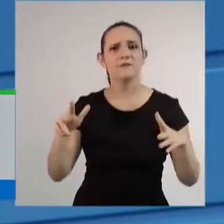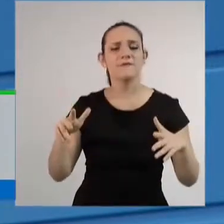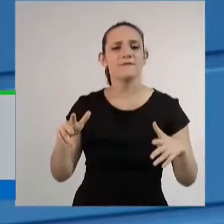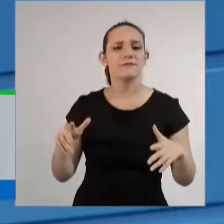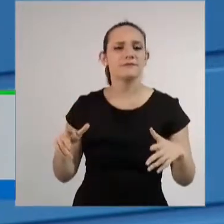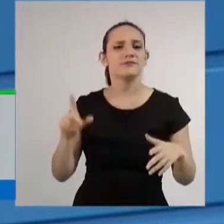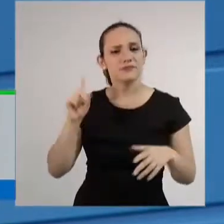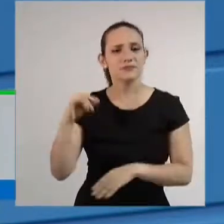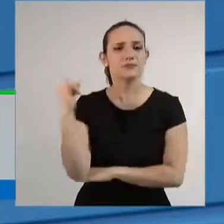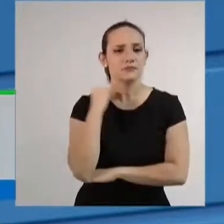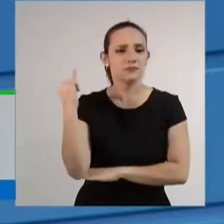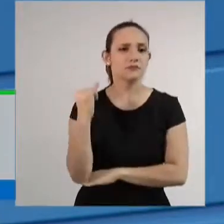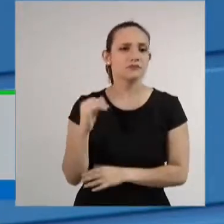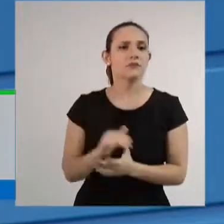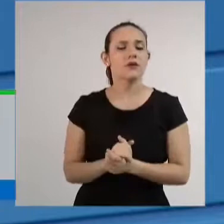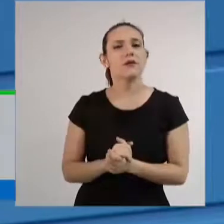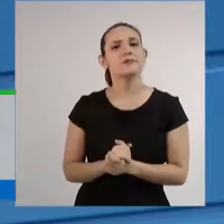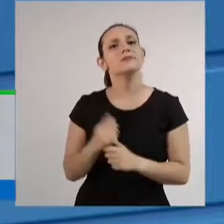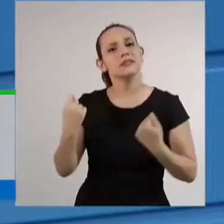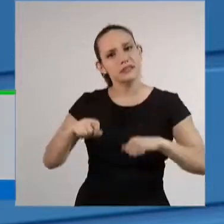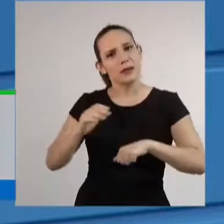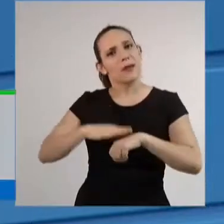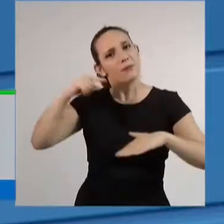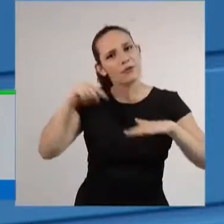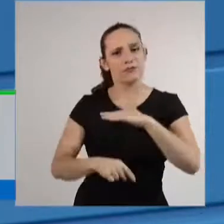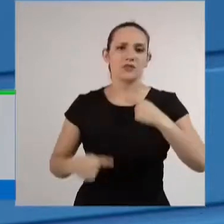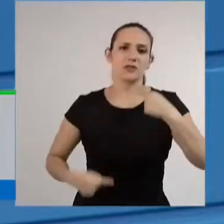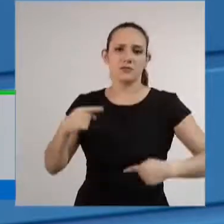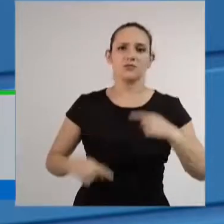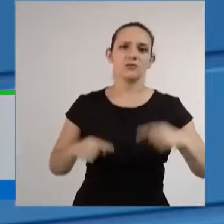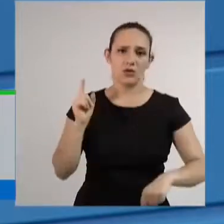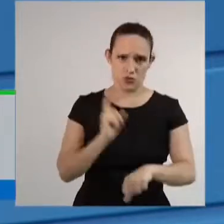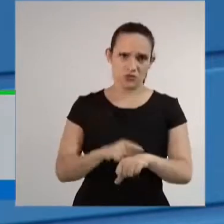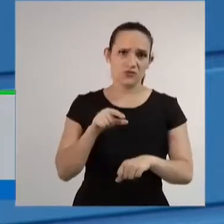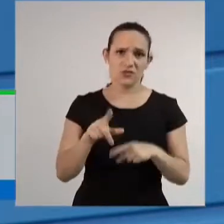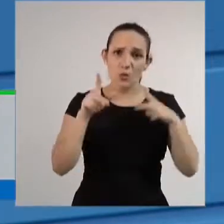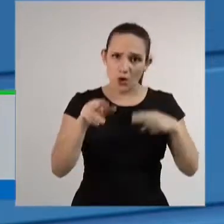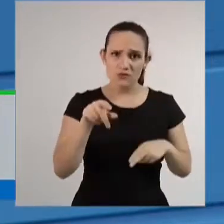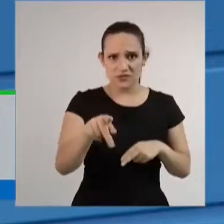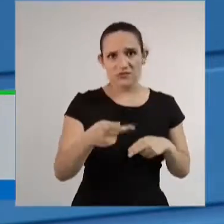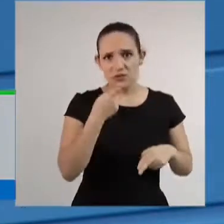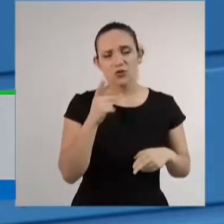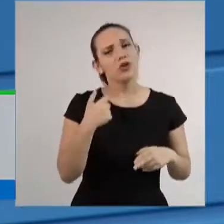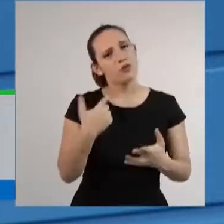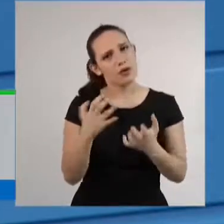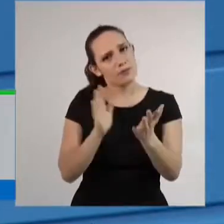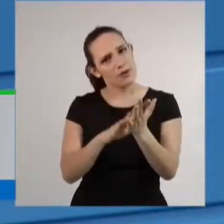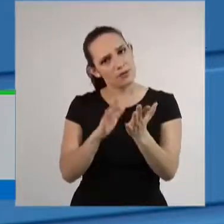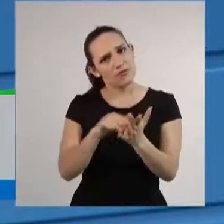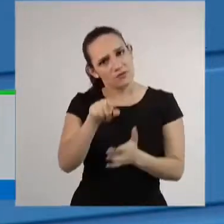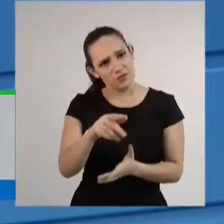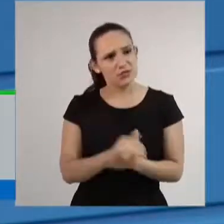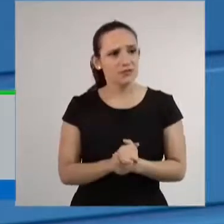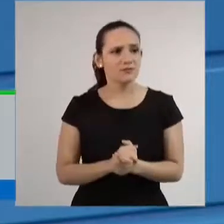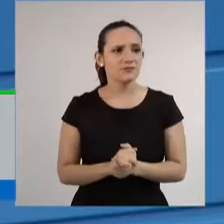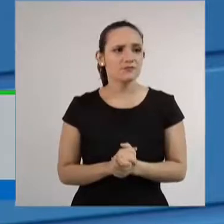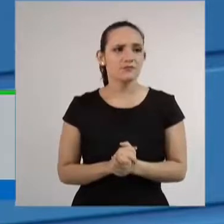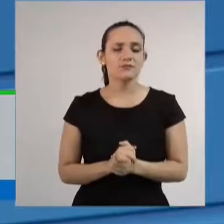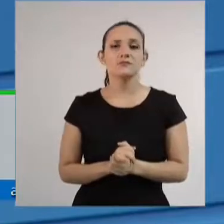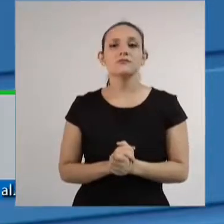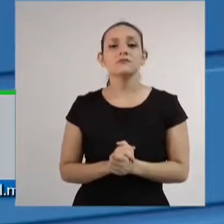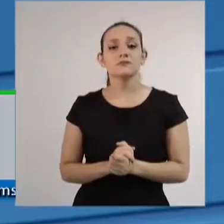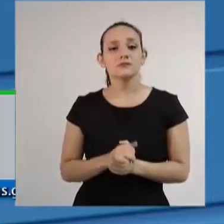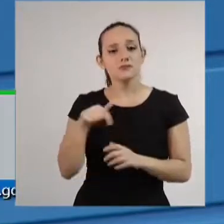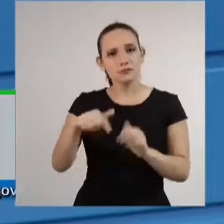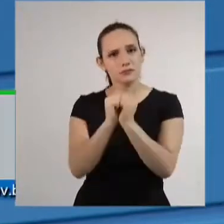é fundamental que a gente aprofunde esse debate, como Vossa Excelência faz nessa manhã. Quero parabenizar Vossa Excelência e que aqui